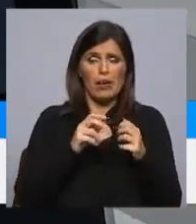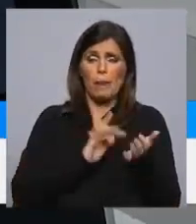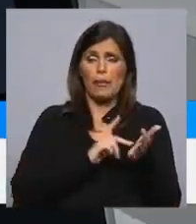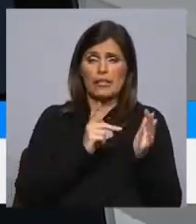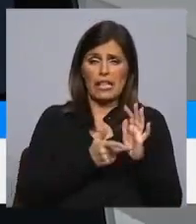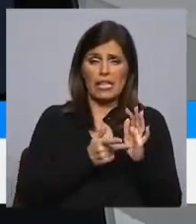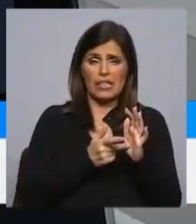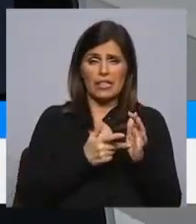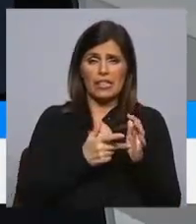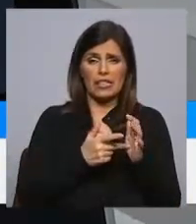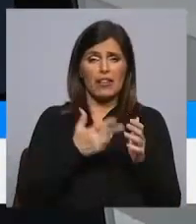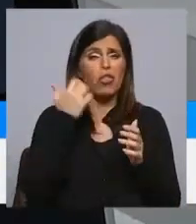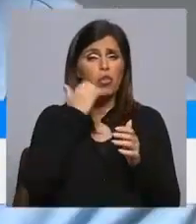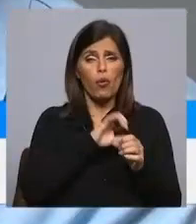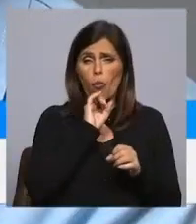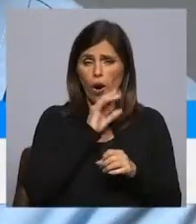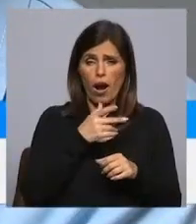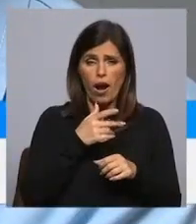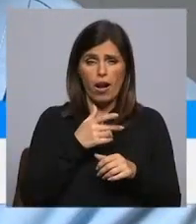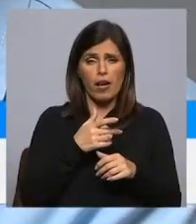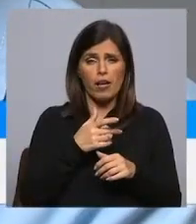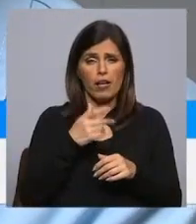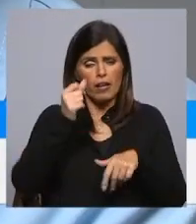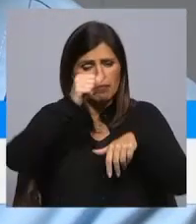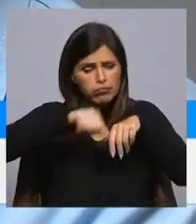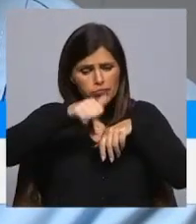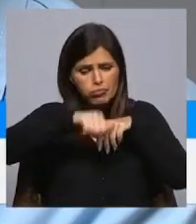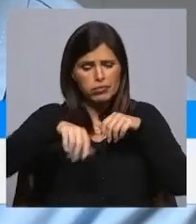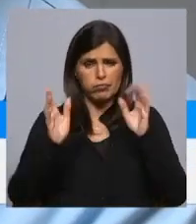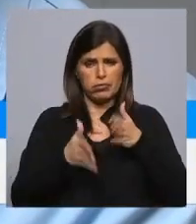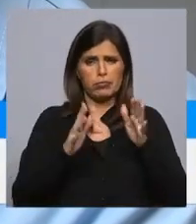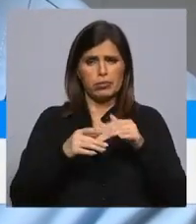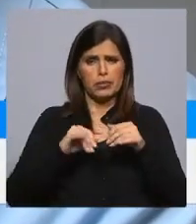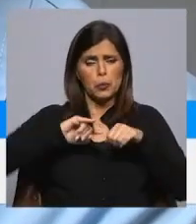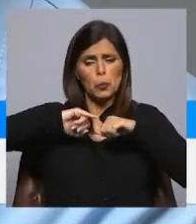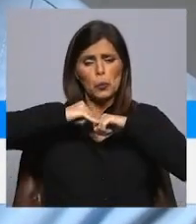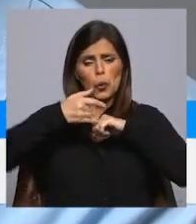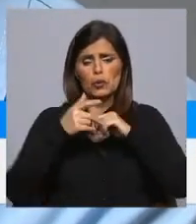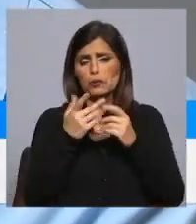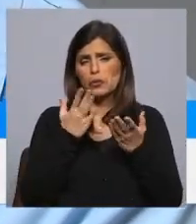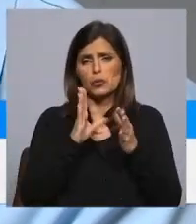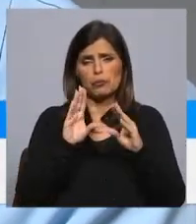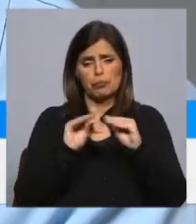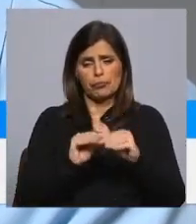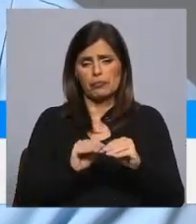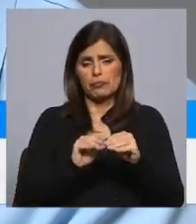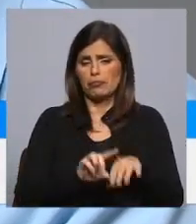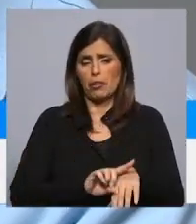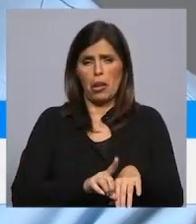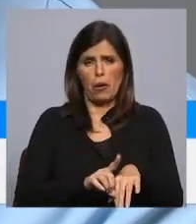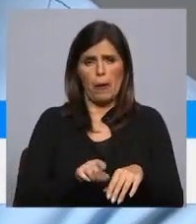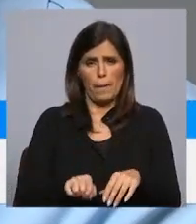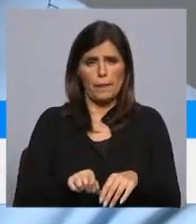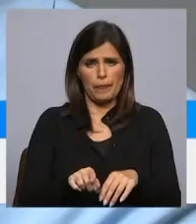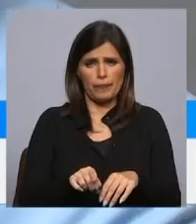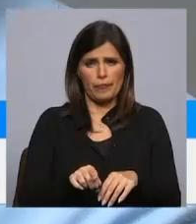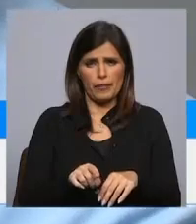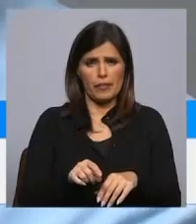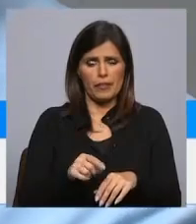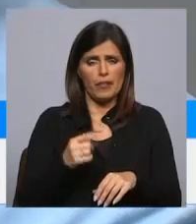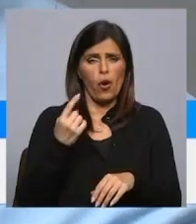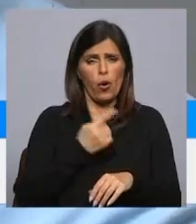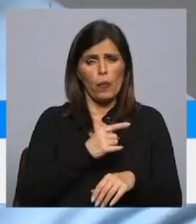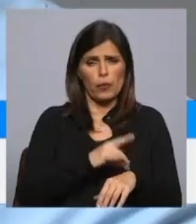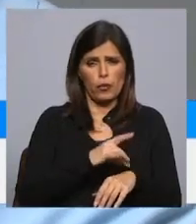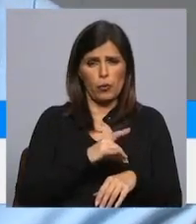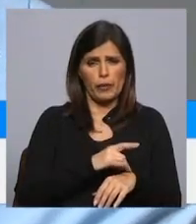local não provocador, não precisa de suturas, portanto fica só com um pequeno orifício que cicatriza espontaneamente e obriga só o doente a